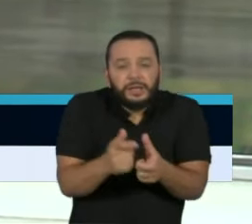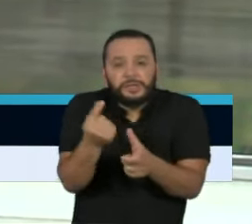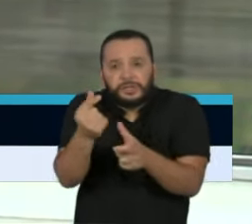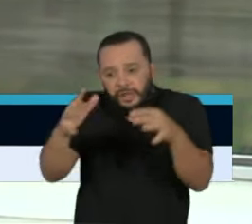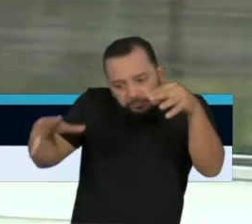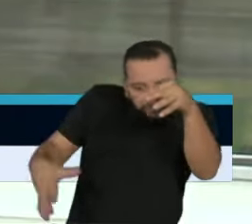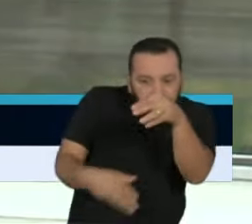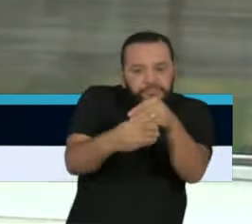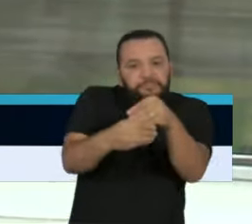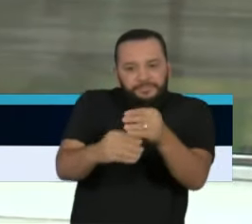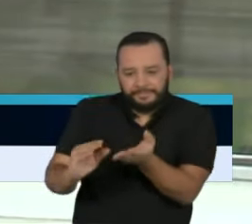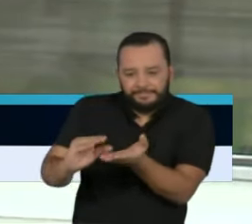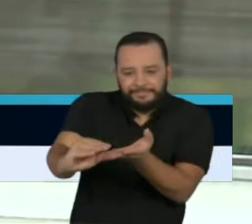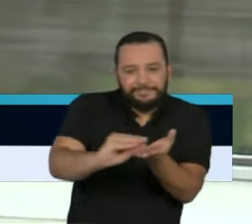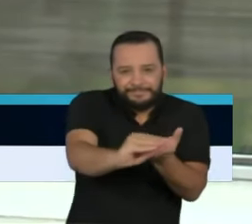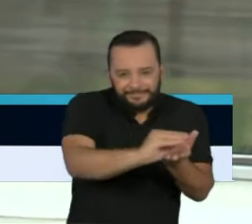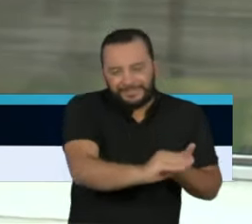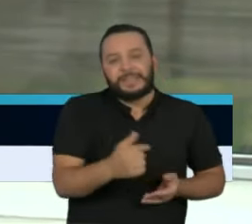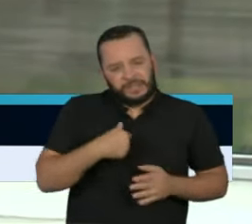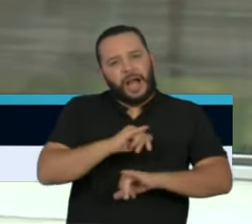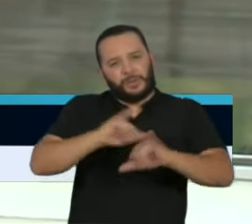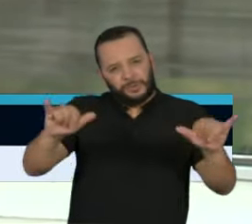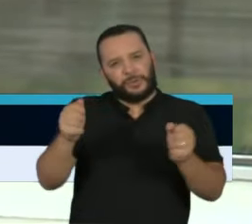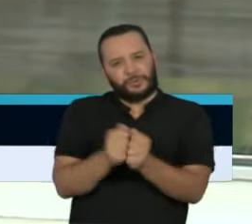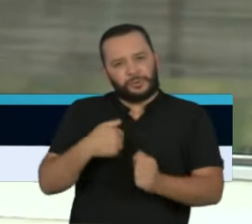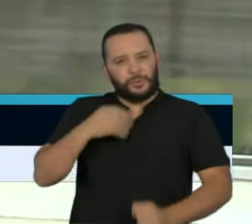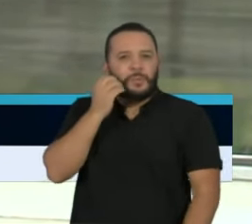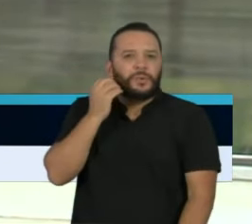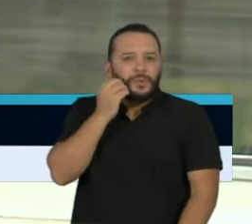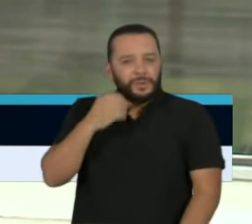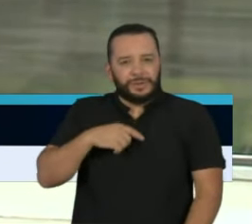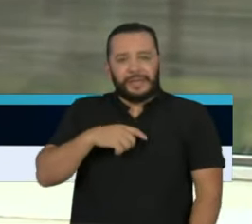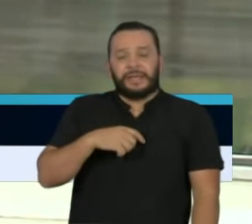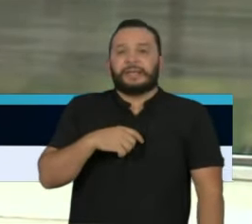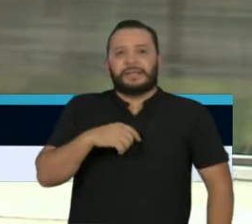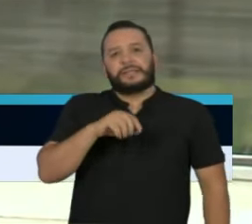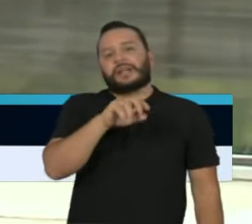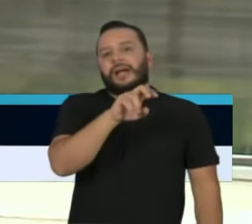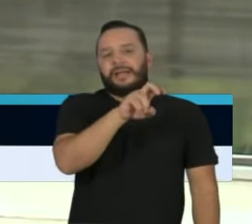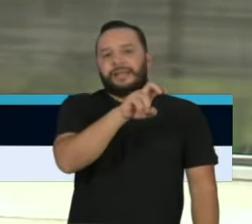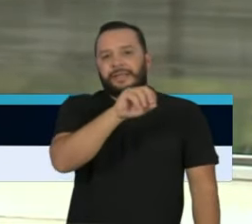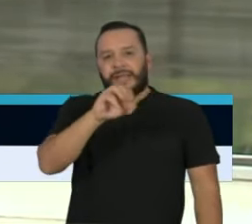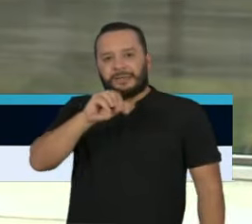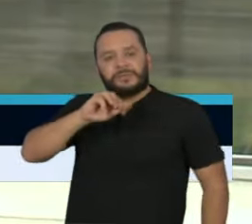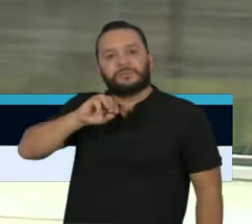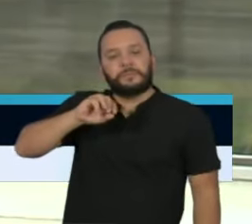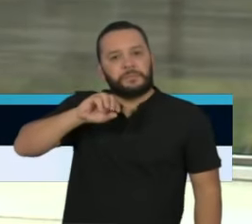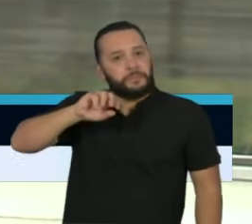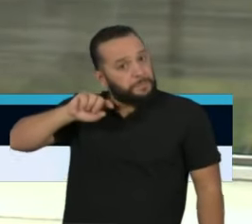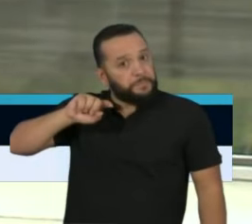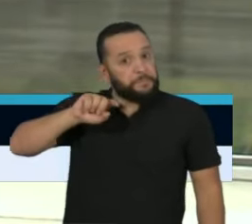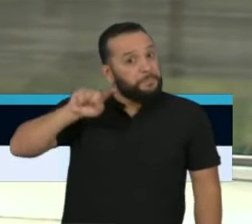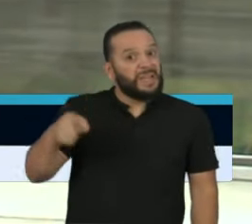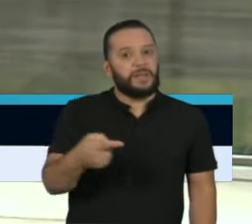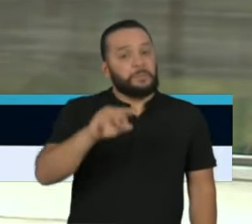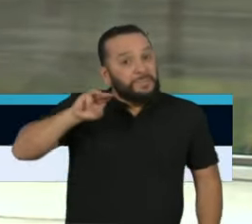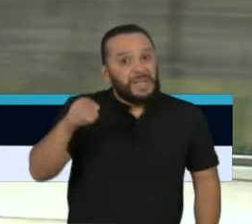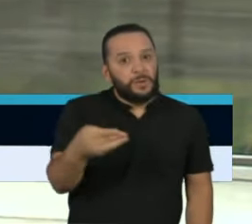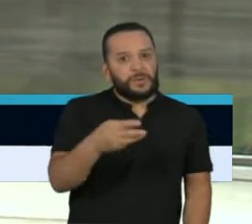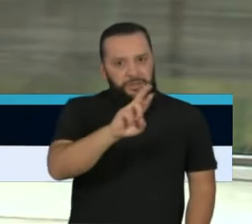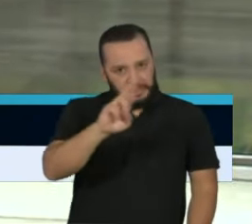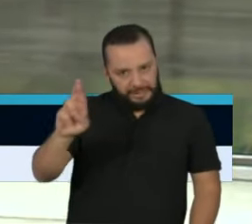presente nesta oportunidade no início da semana passada. Destinamos R$500 bilhão para créditos através do Banco do